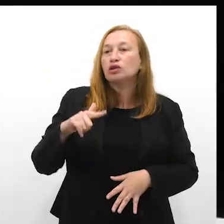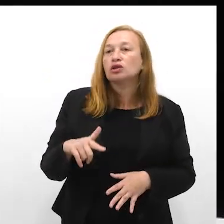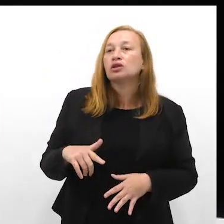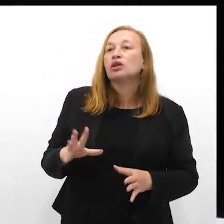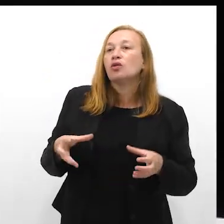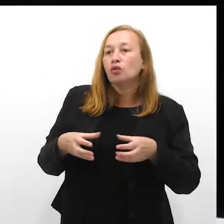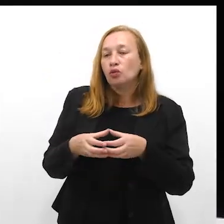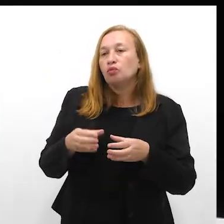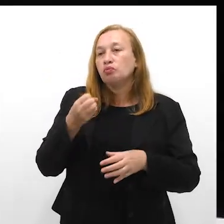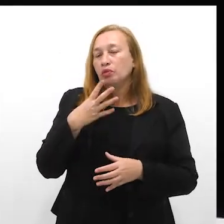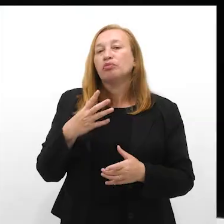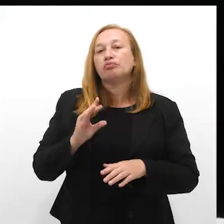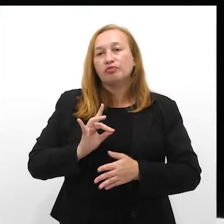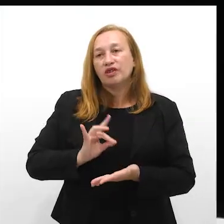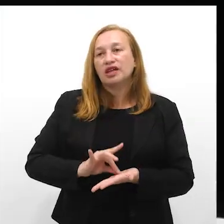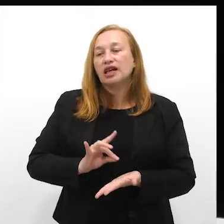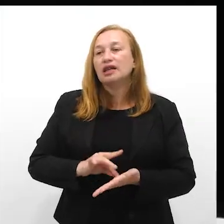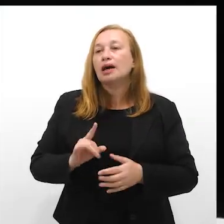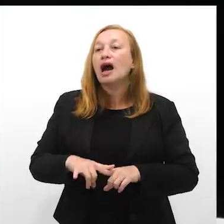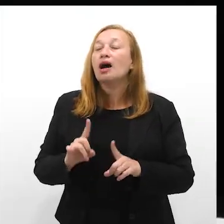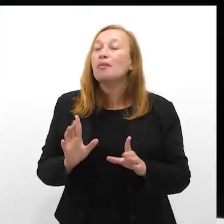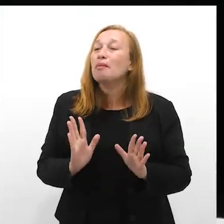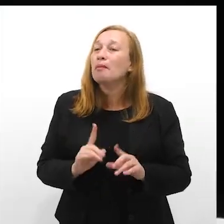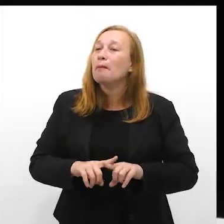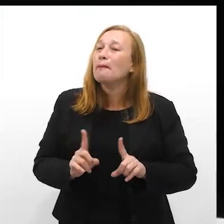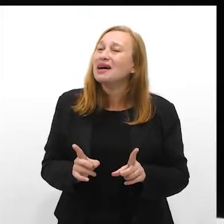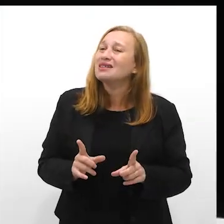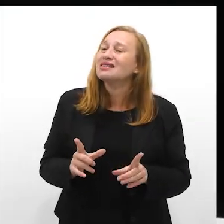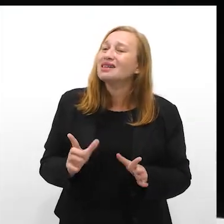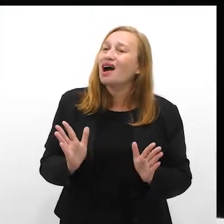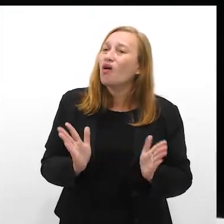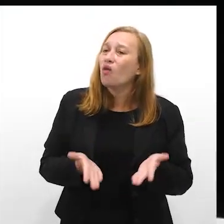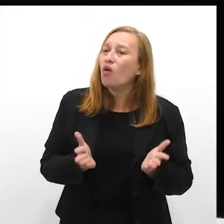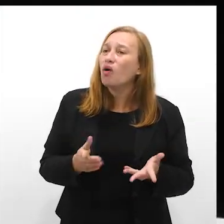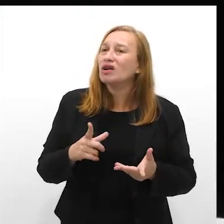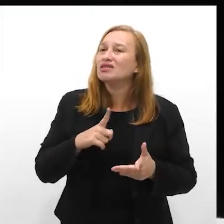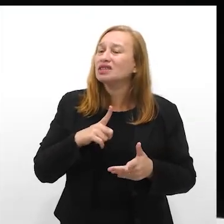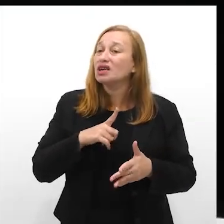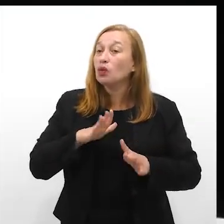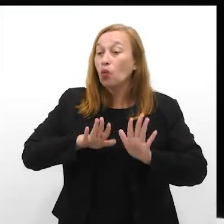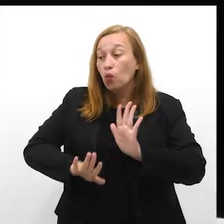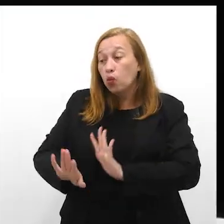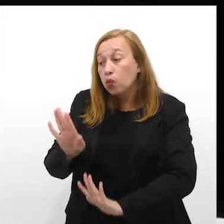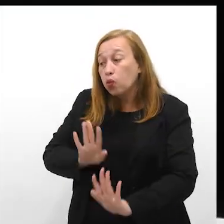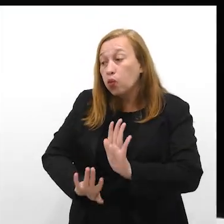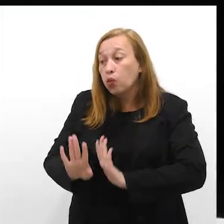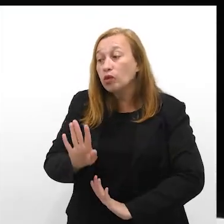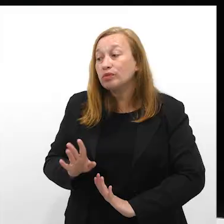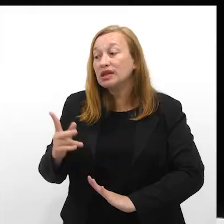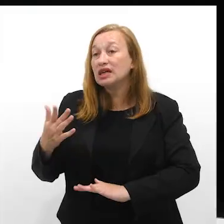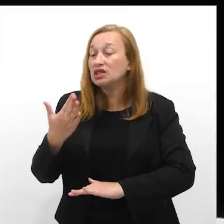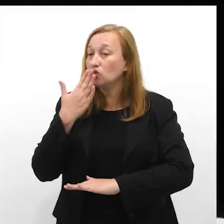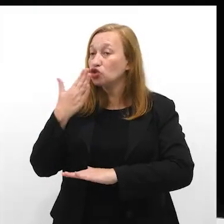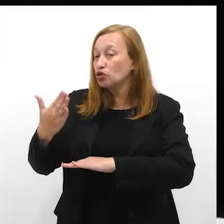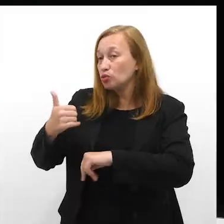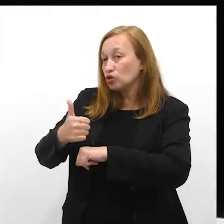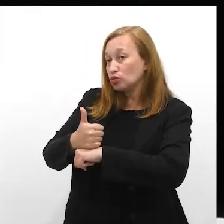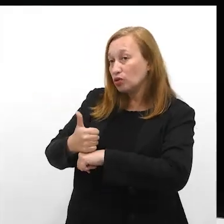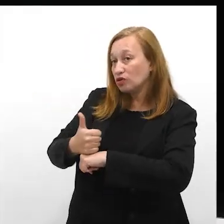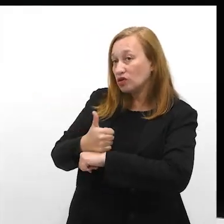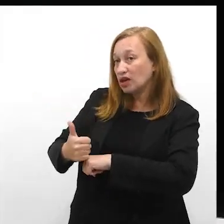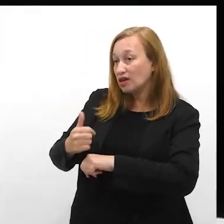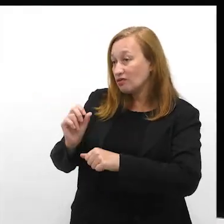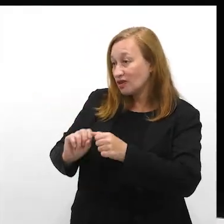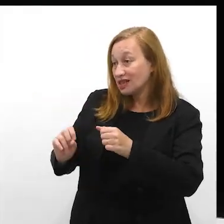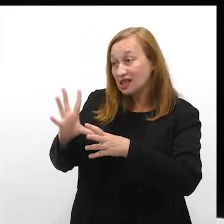Tanto eu quanto... Então, assim, é um grande grupo mesmo. Então, mas agora a gente tem que tomar um cuidado, porque esses